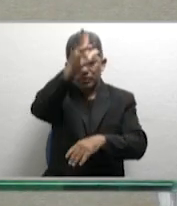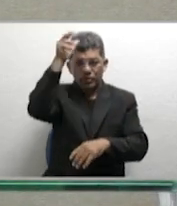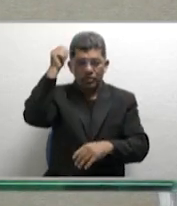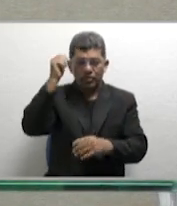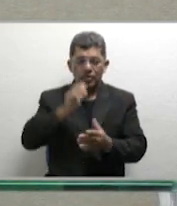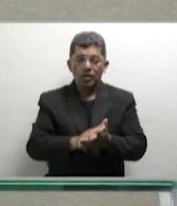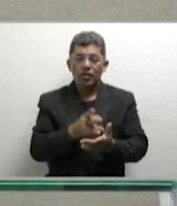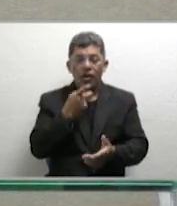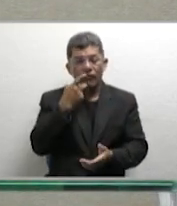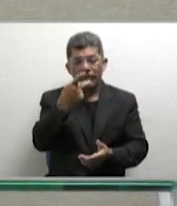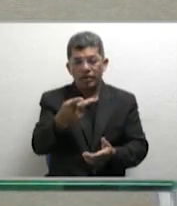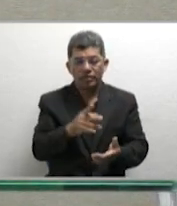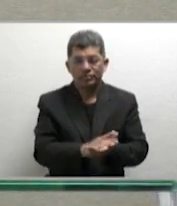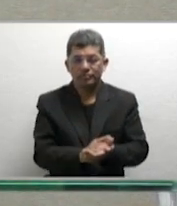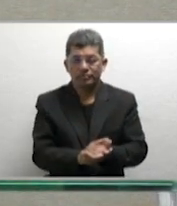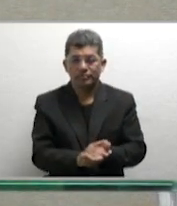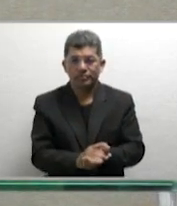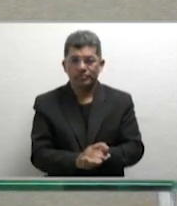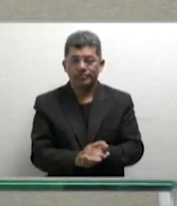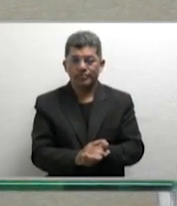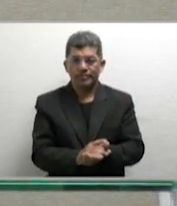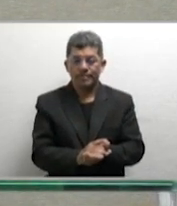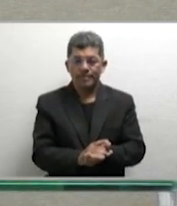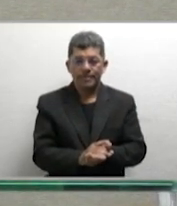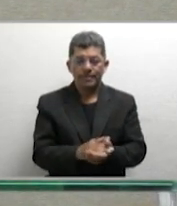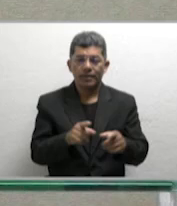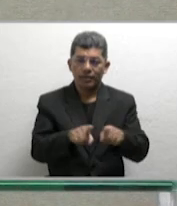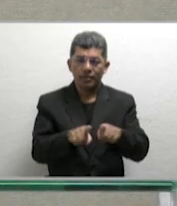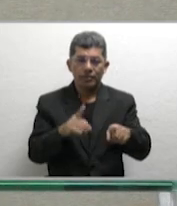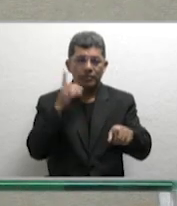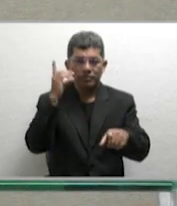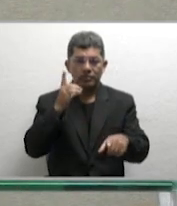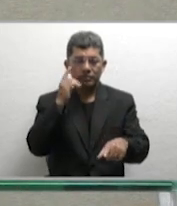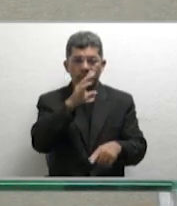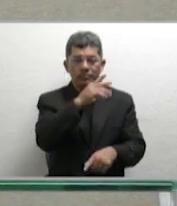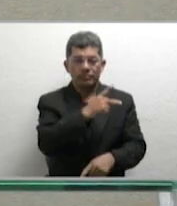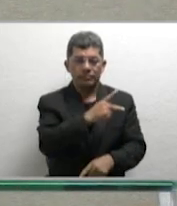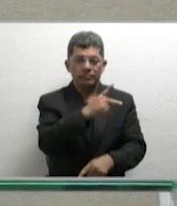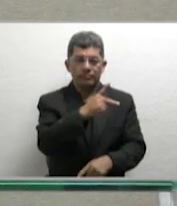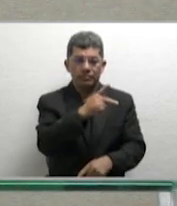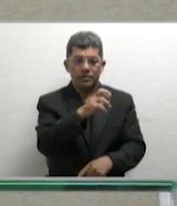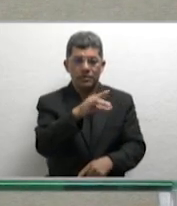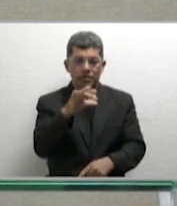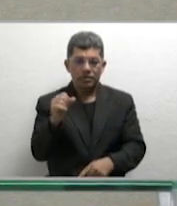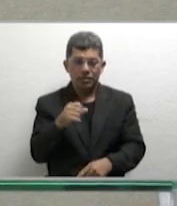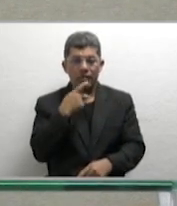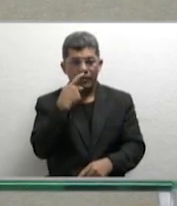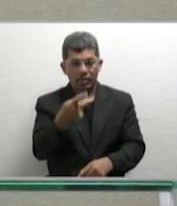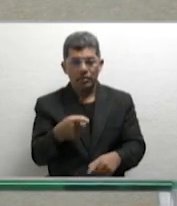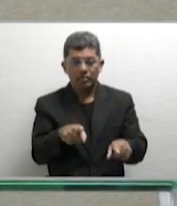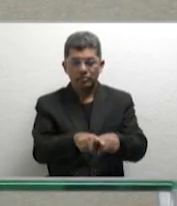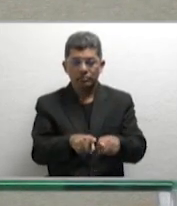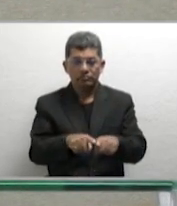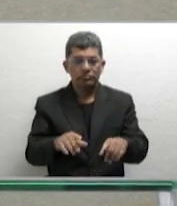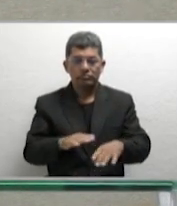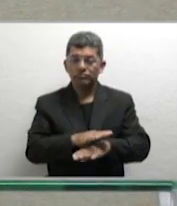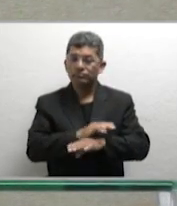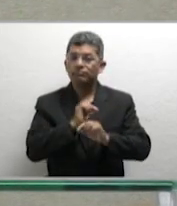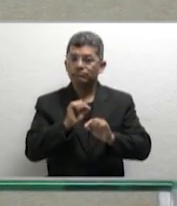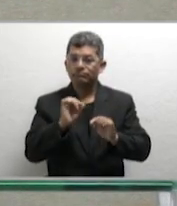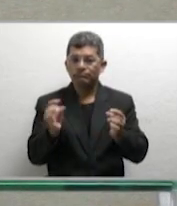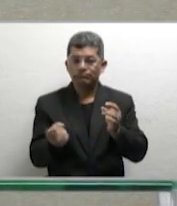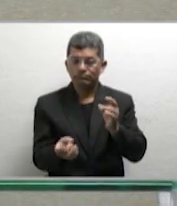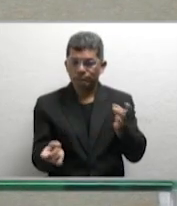a menção da citação aqui feita pelo o deputado Péricles, quando falou que acabou de